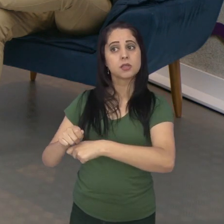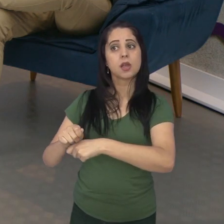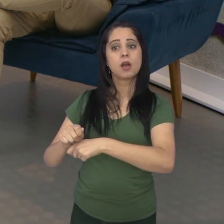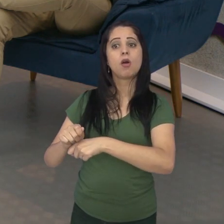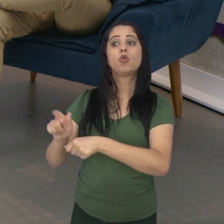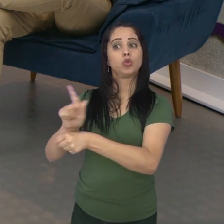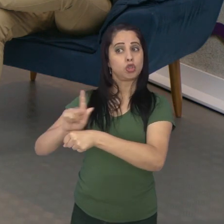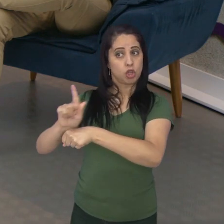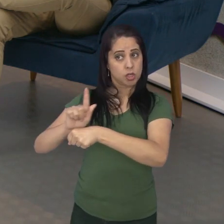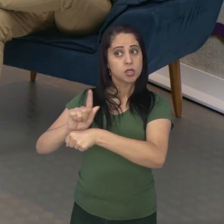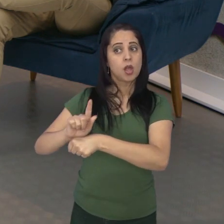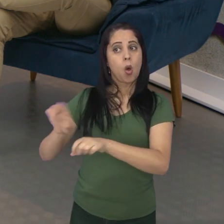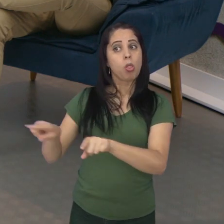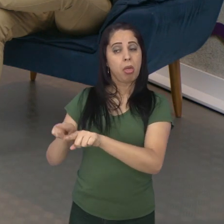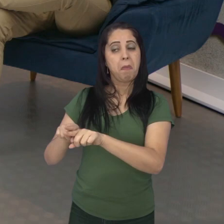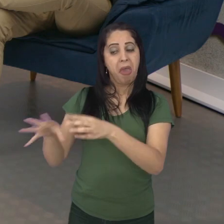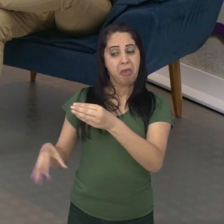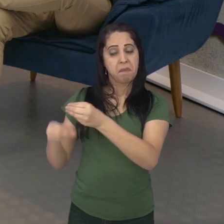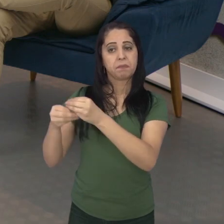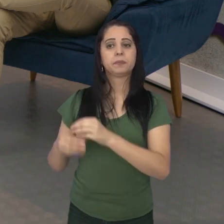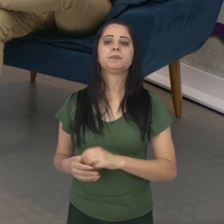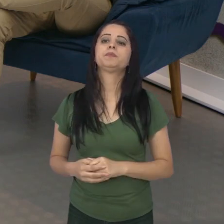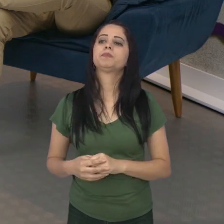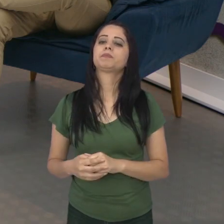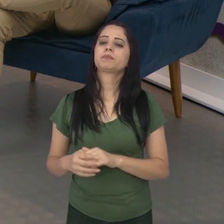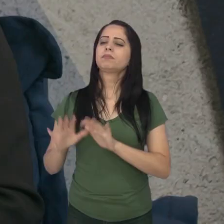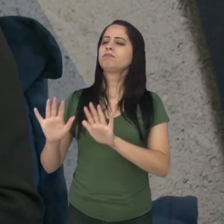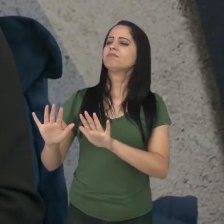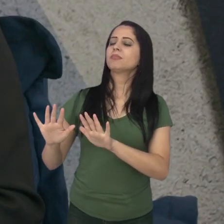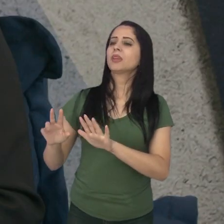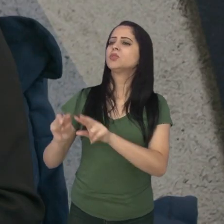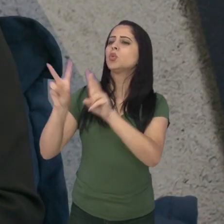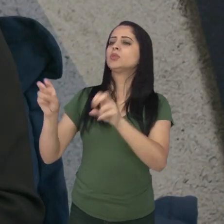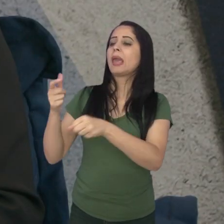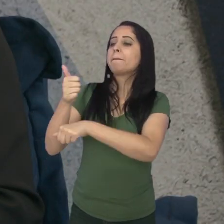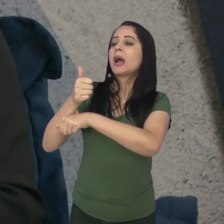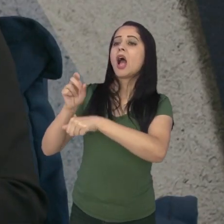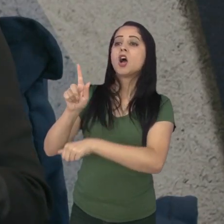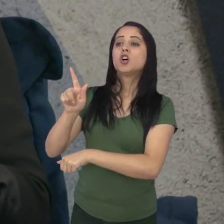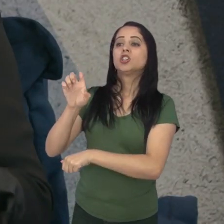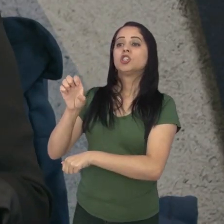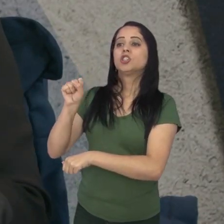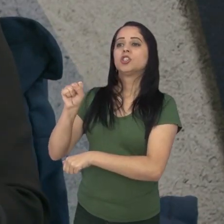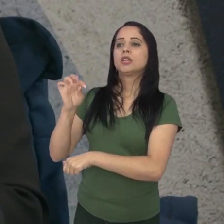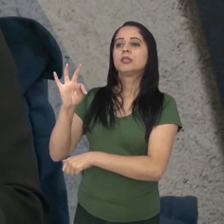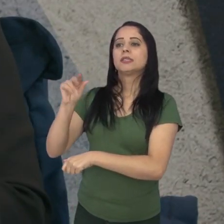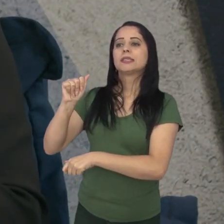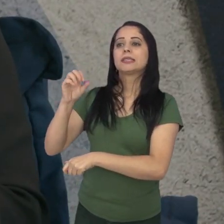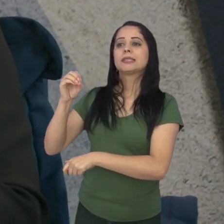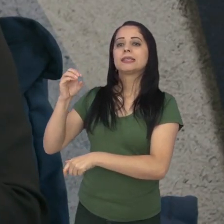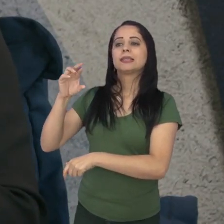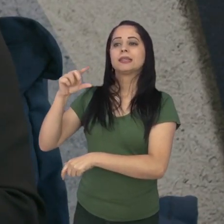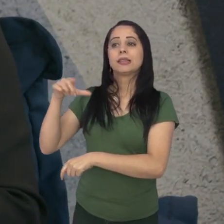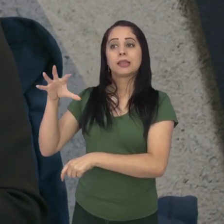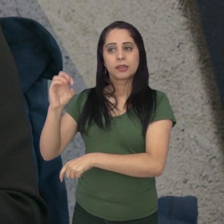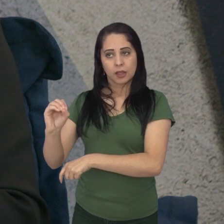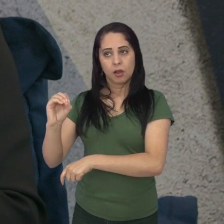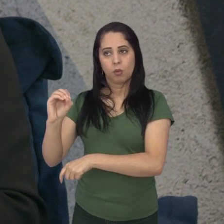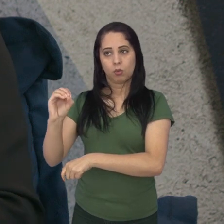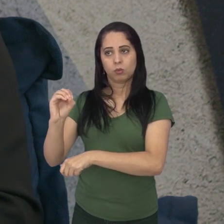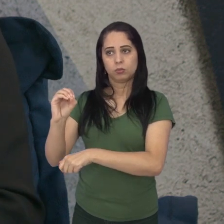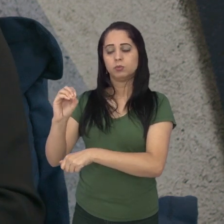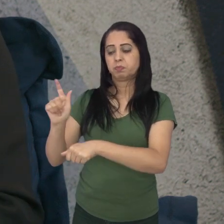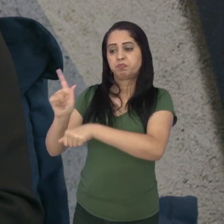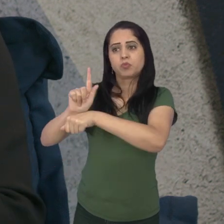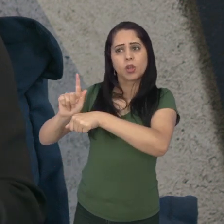Que é interessante. E falando em gestão, o profissional dessa área, além de toda essa tecnologia, ciência